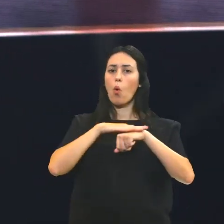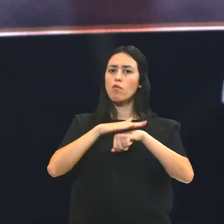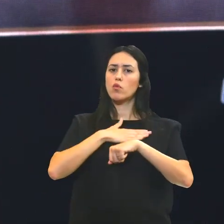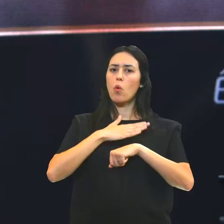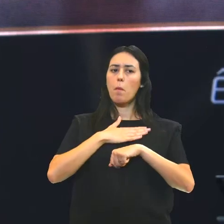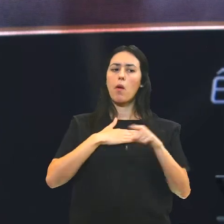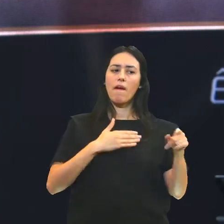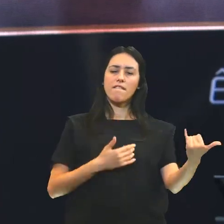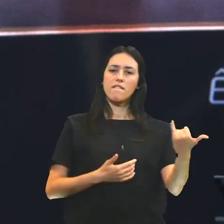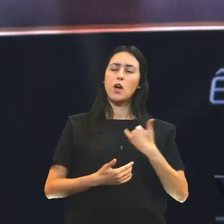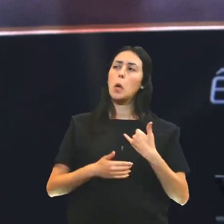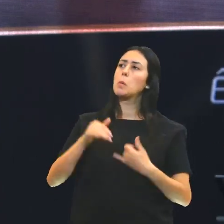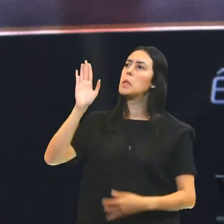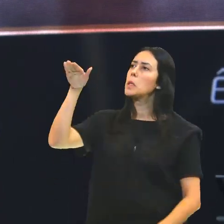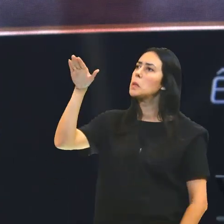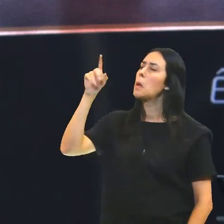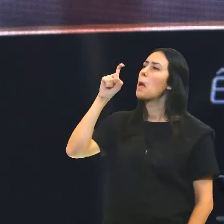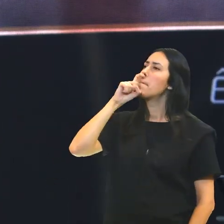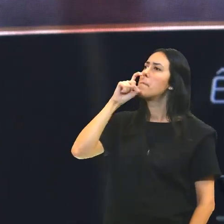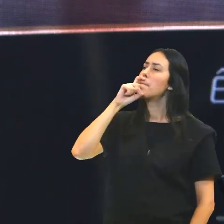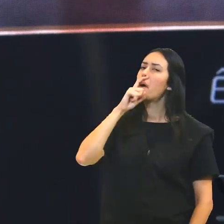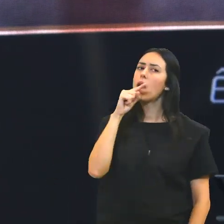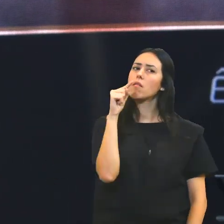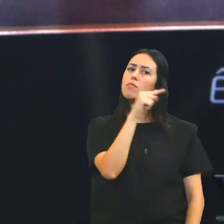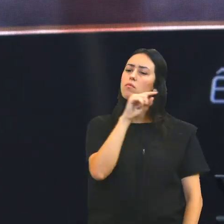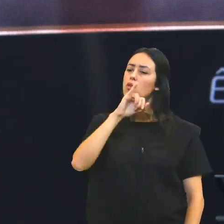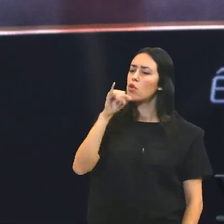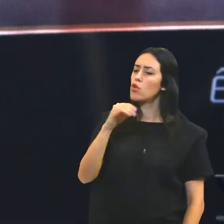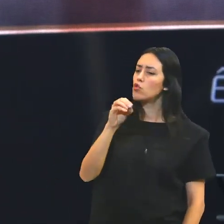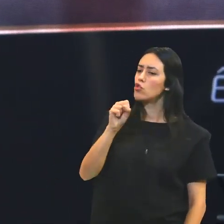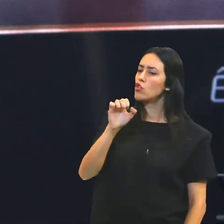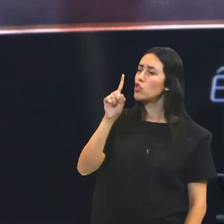papai, o José Eduardo quer casar comigo.